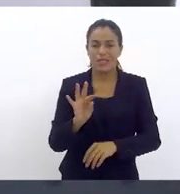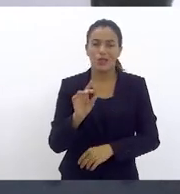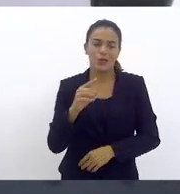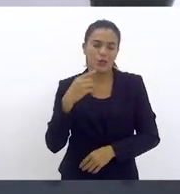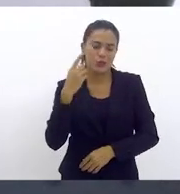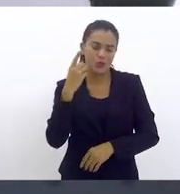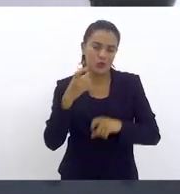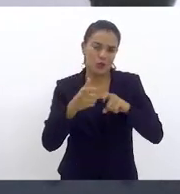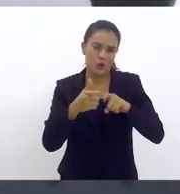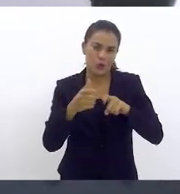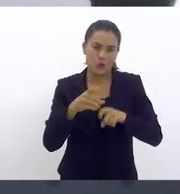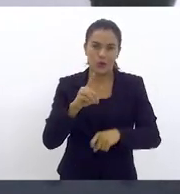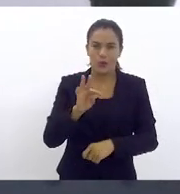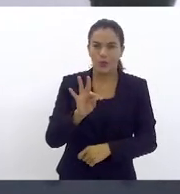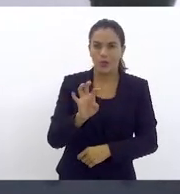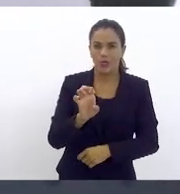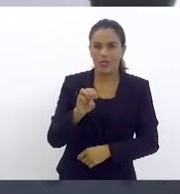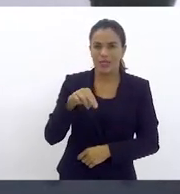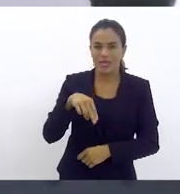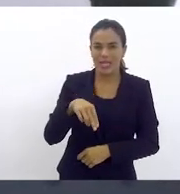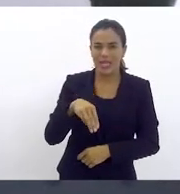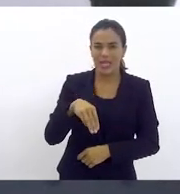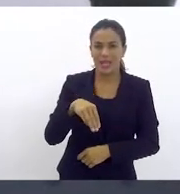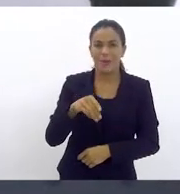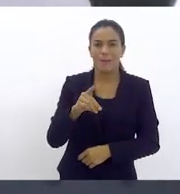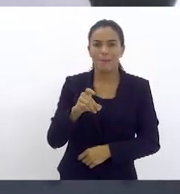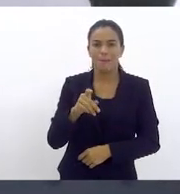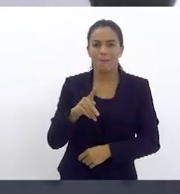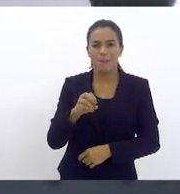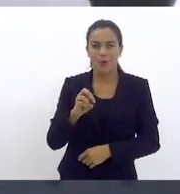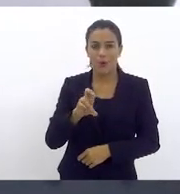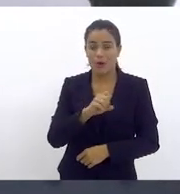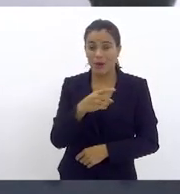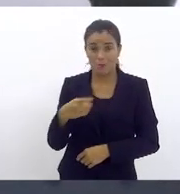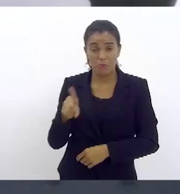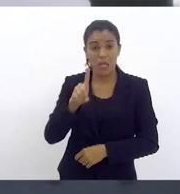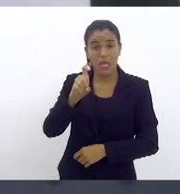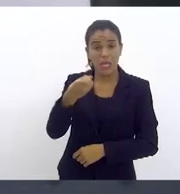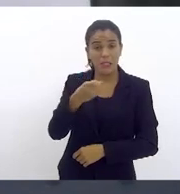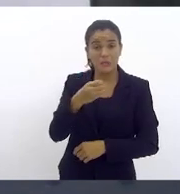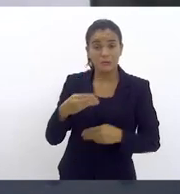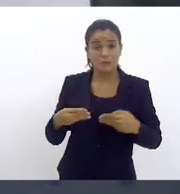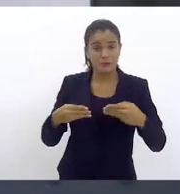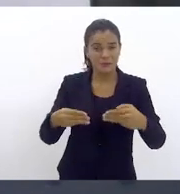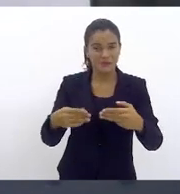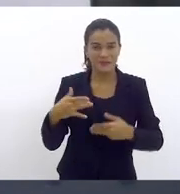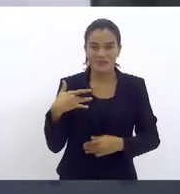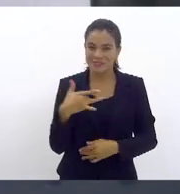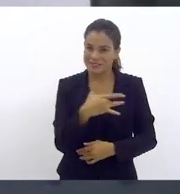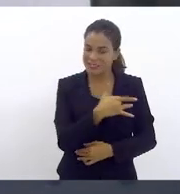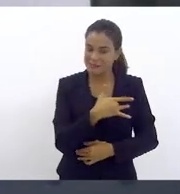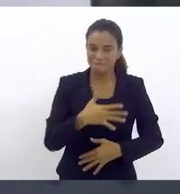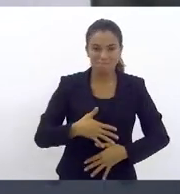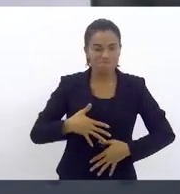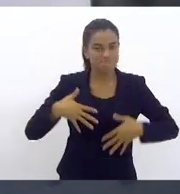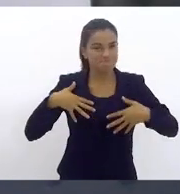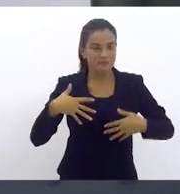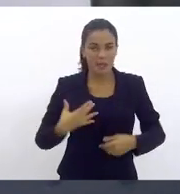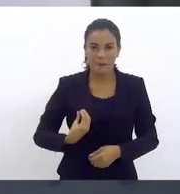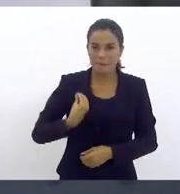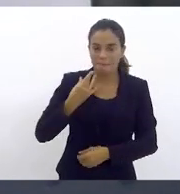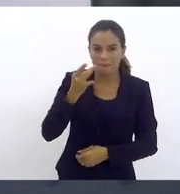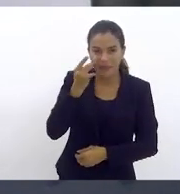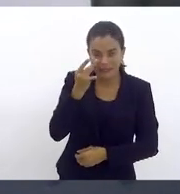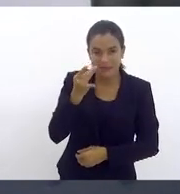médico sanitarista ex-ministro da saúde que muito nos honra com a sua presença agradecer aqui